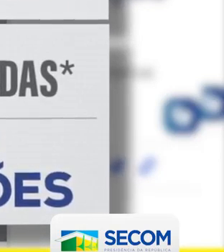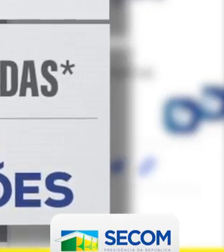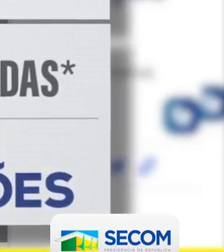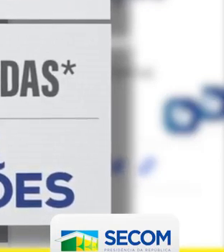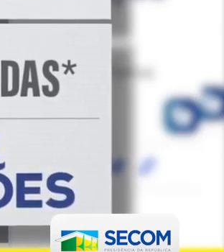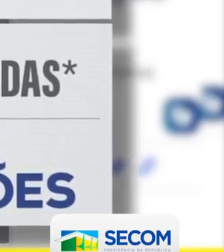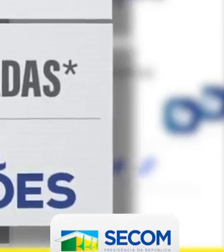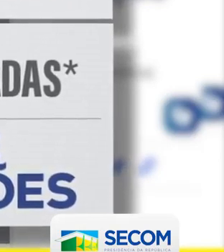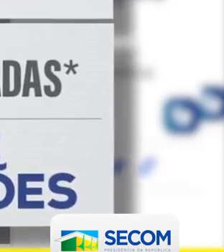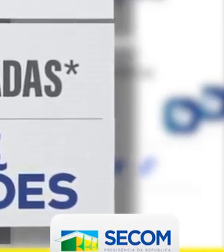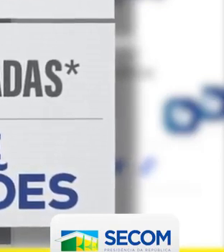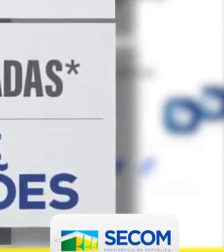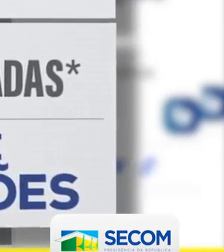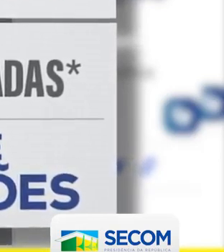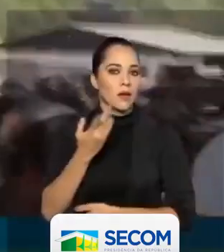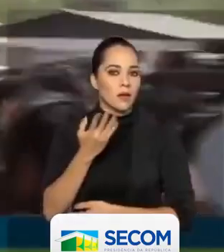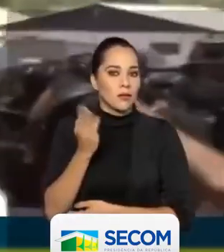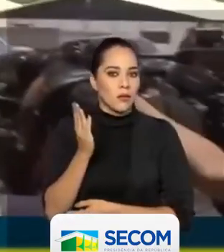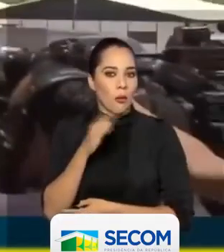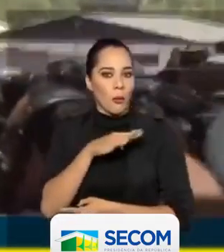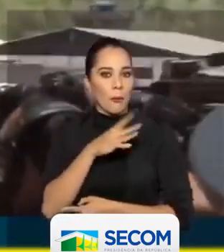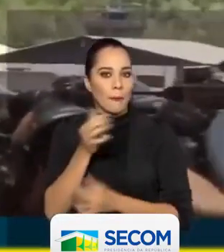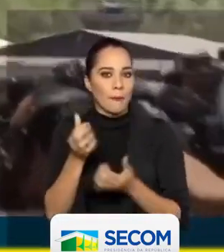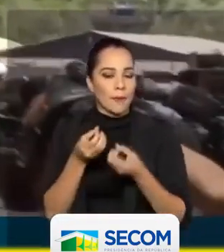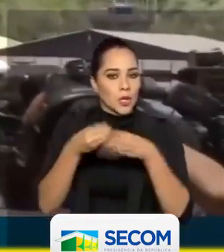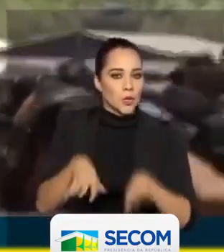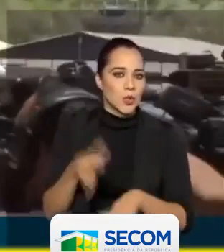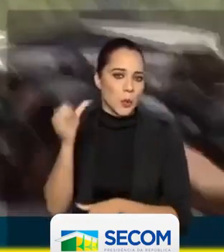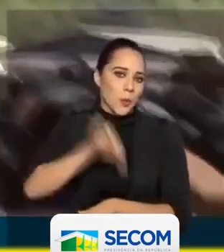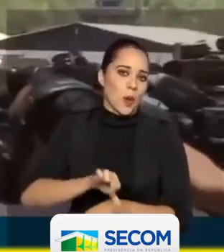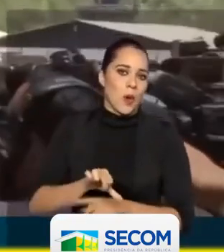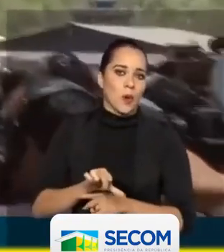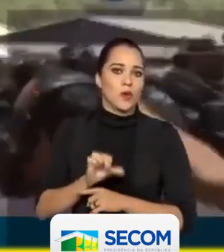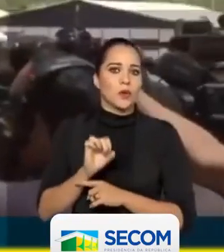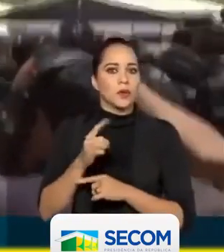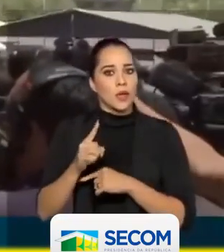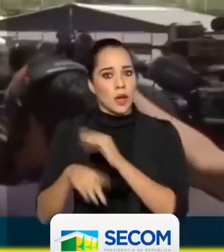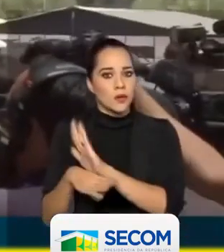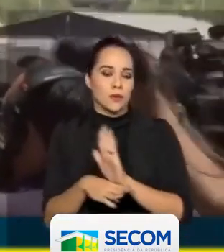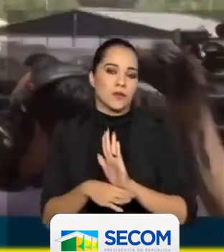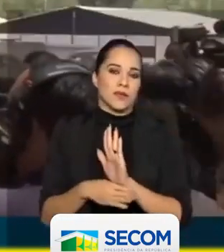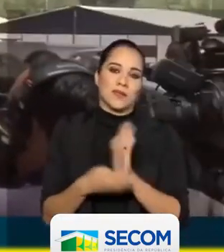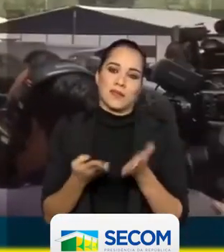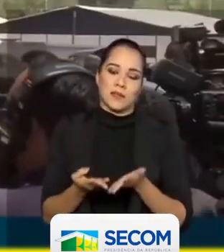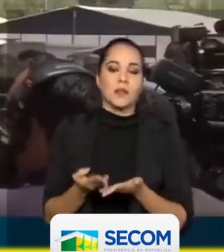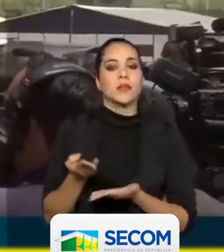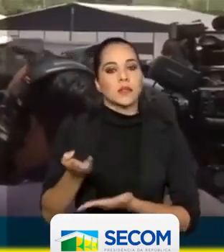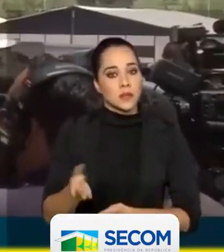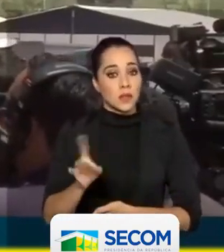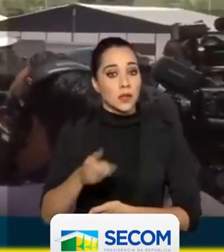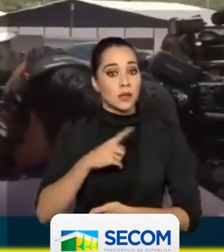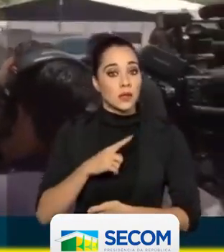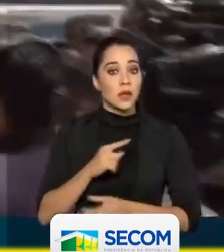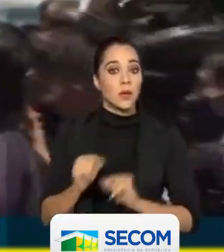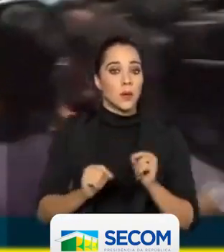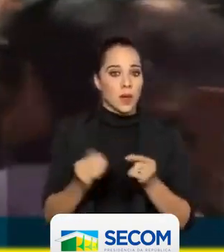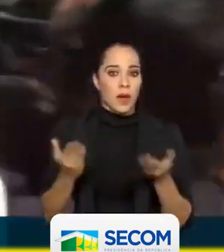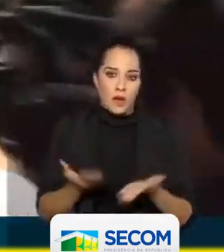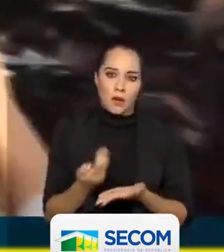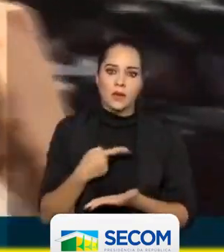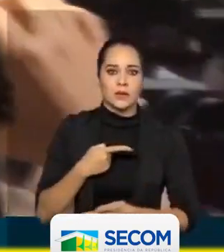não pode malefício maior do que eu possível benefício apenas isso estamos perfeitamente